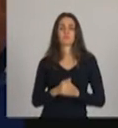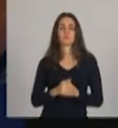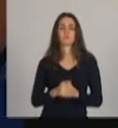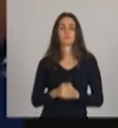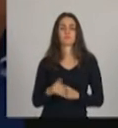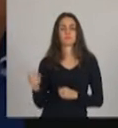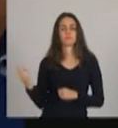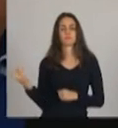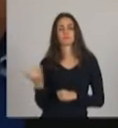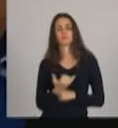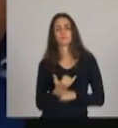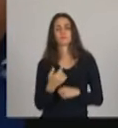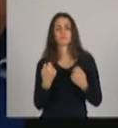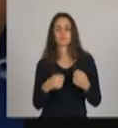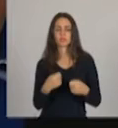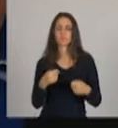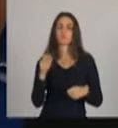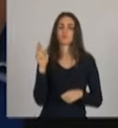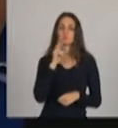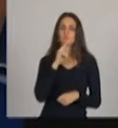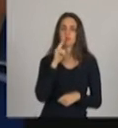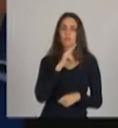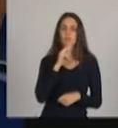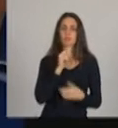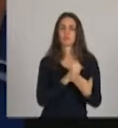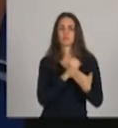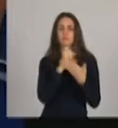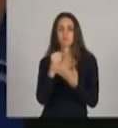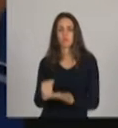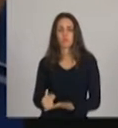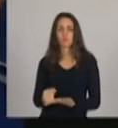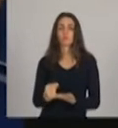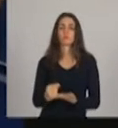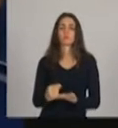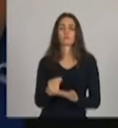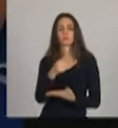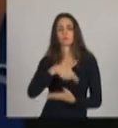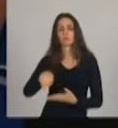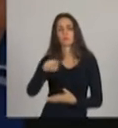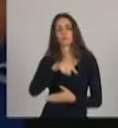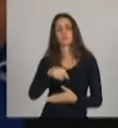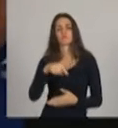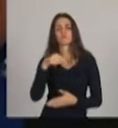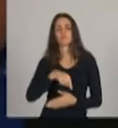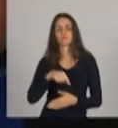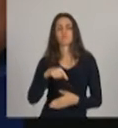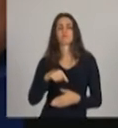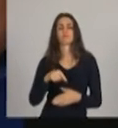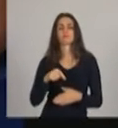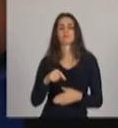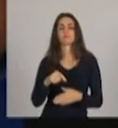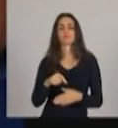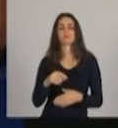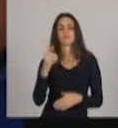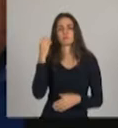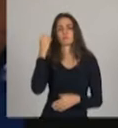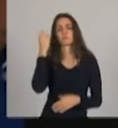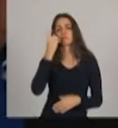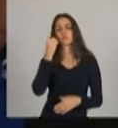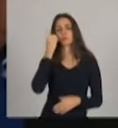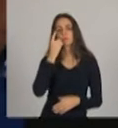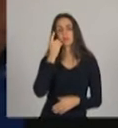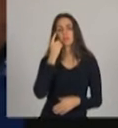busca-se uma grande necessidade do auxílio e apoio desse gabinete na defesa dos